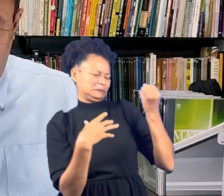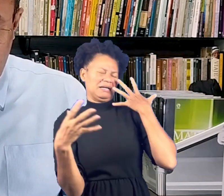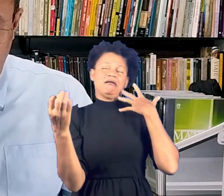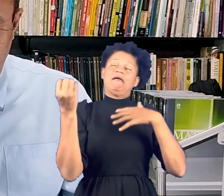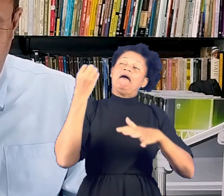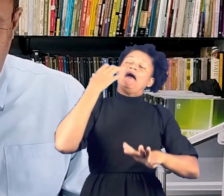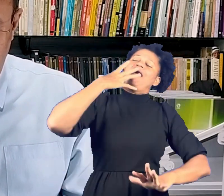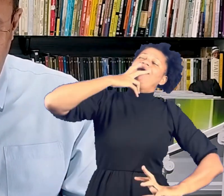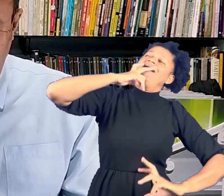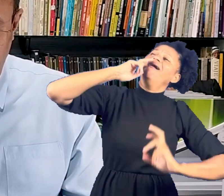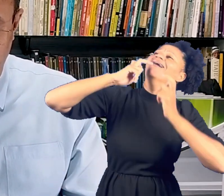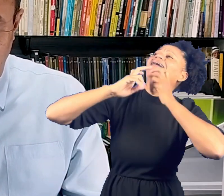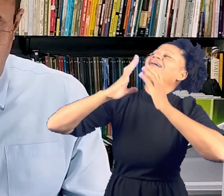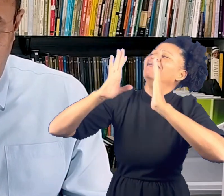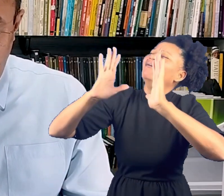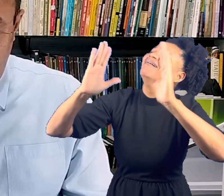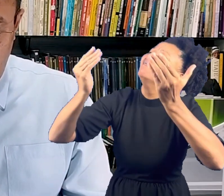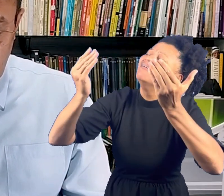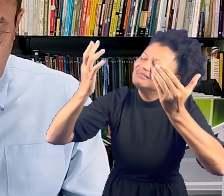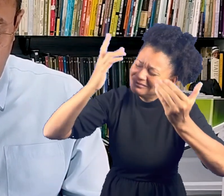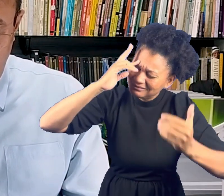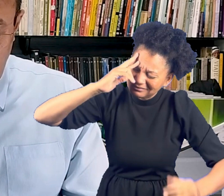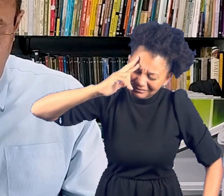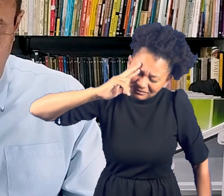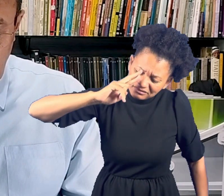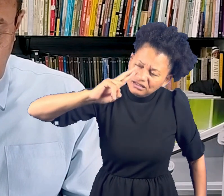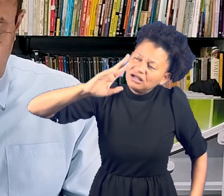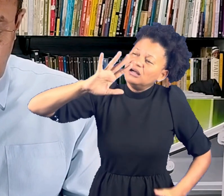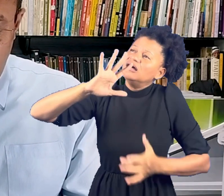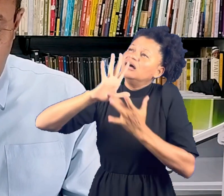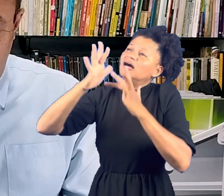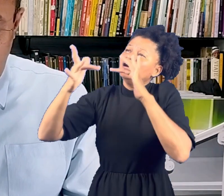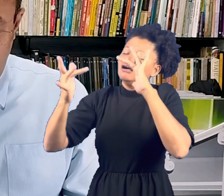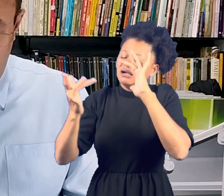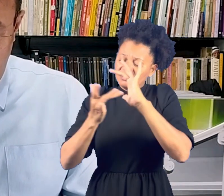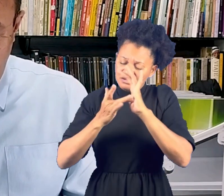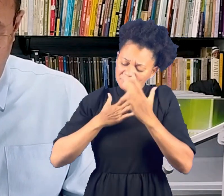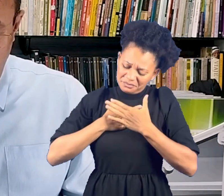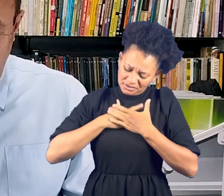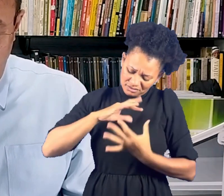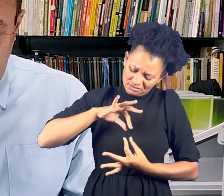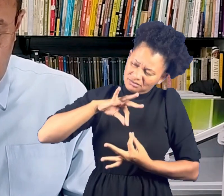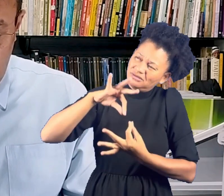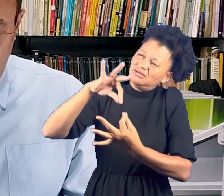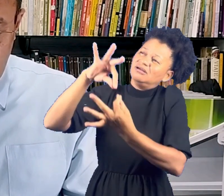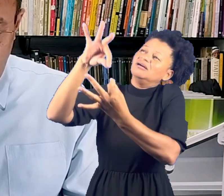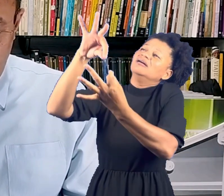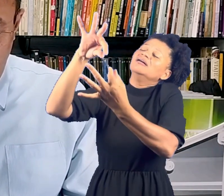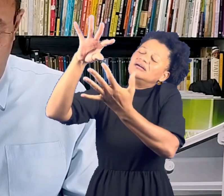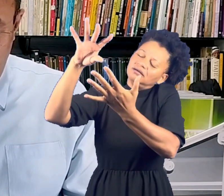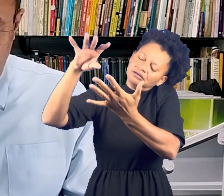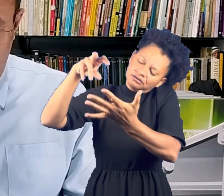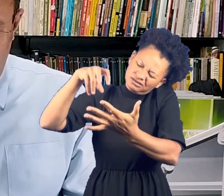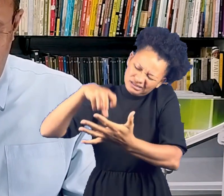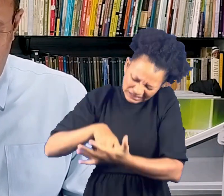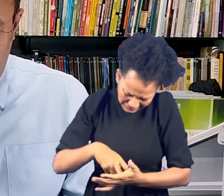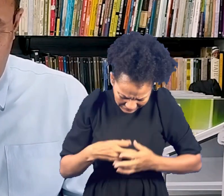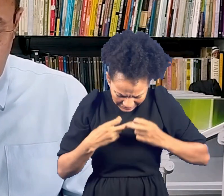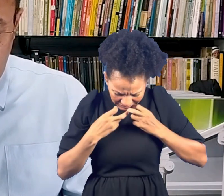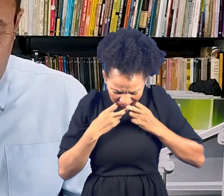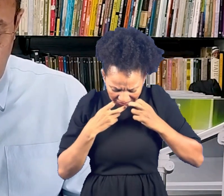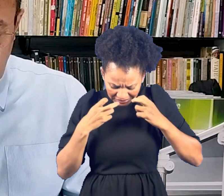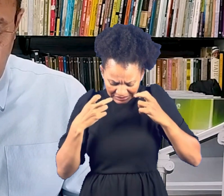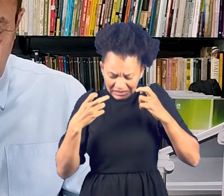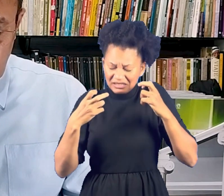em invocação dizia: Senhor Jesus, recebe o meu espírito. E pondo-se de joelhos, clamou